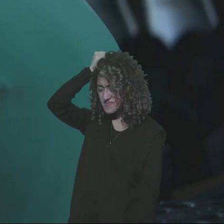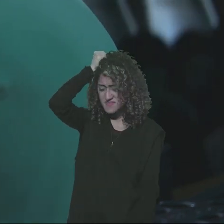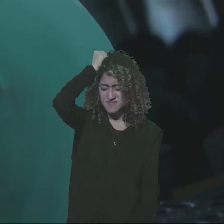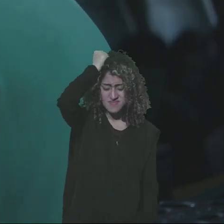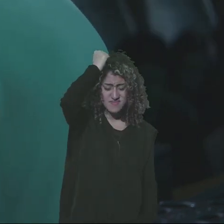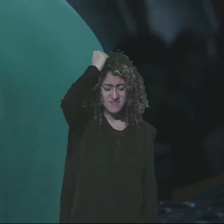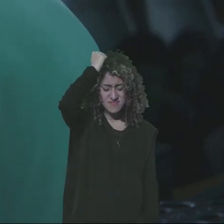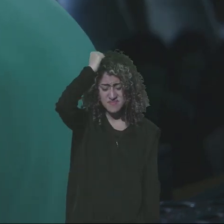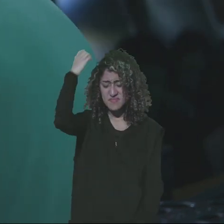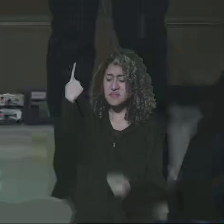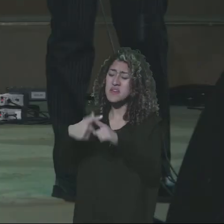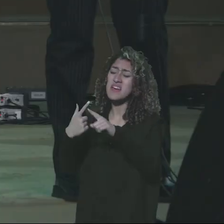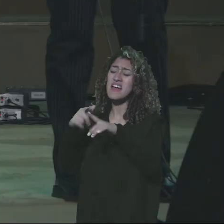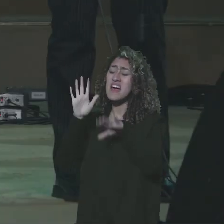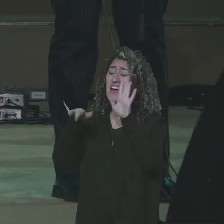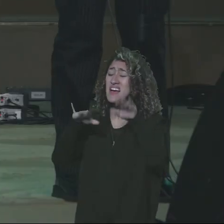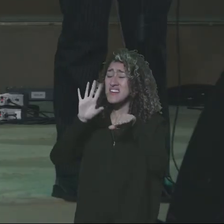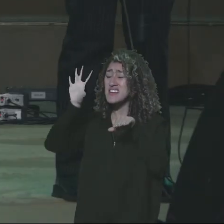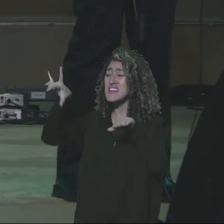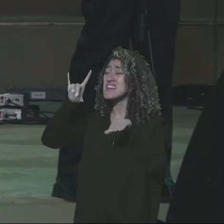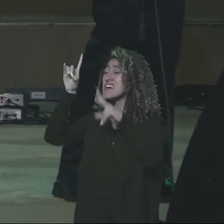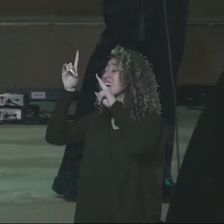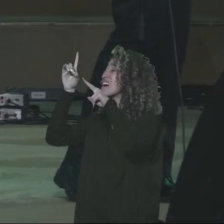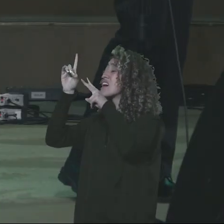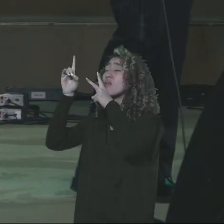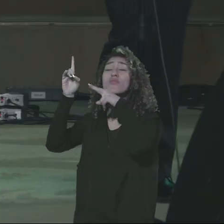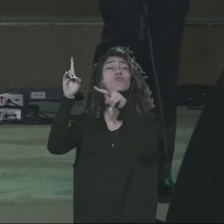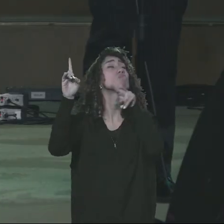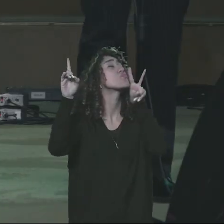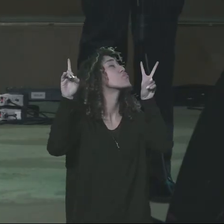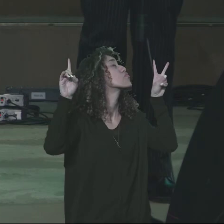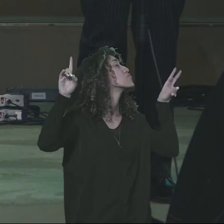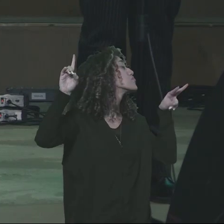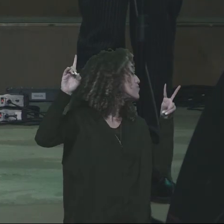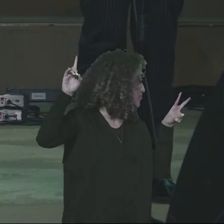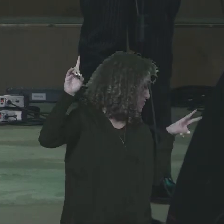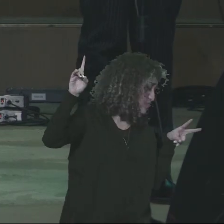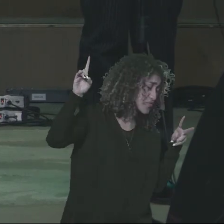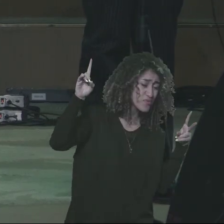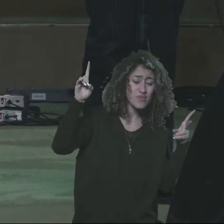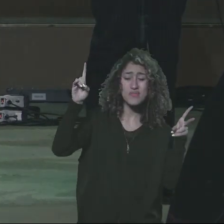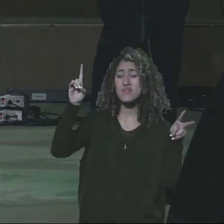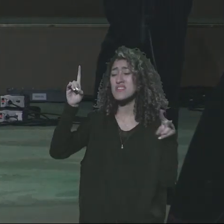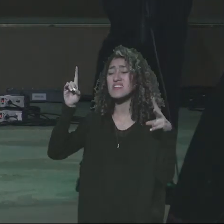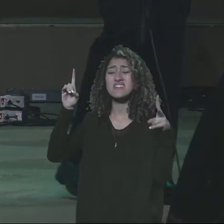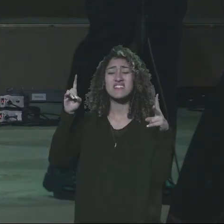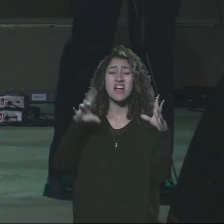eu parei de olhar para o Senhor, para olhar para coisas que não valem nada, Deus.